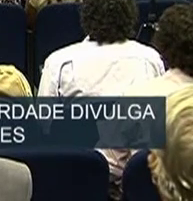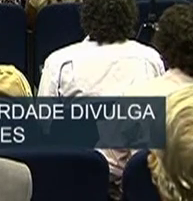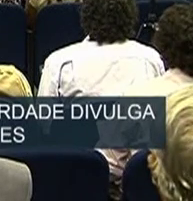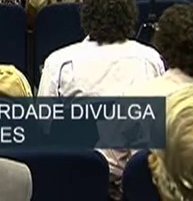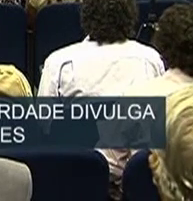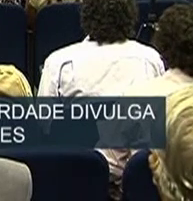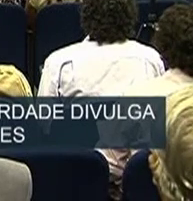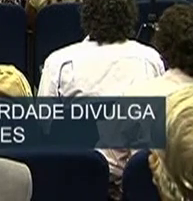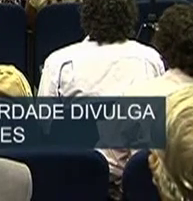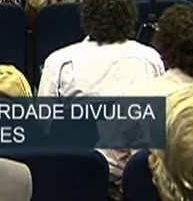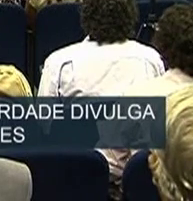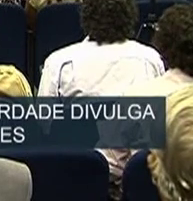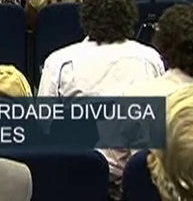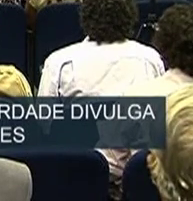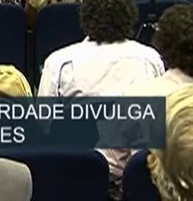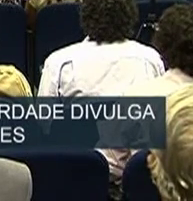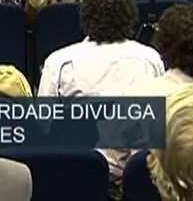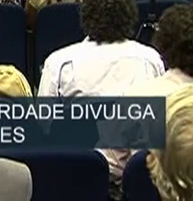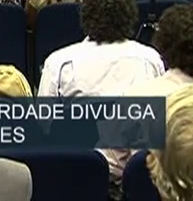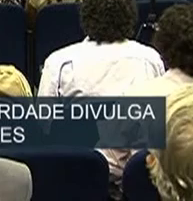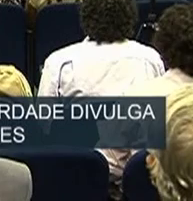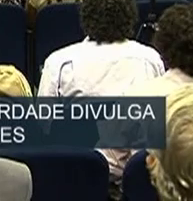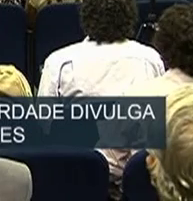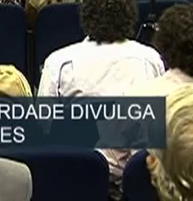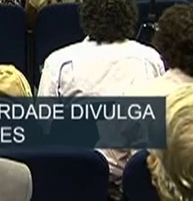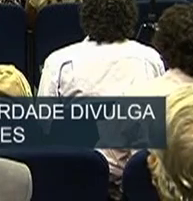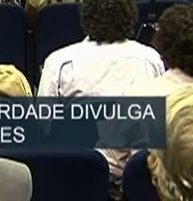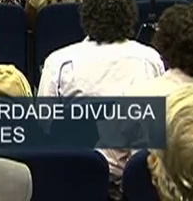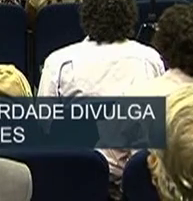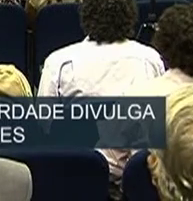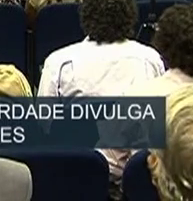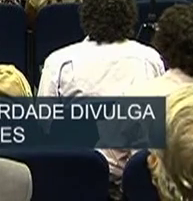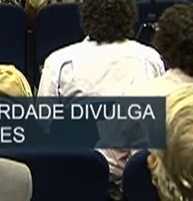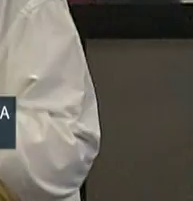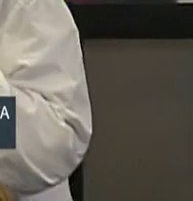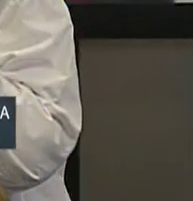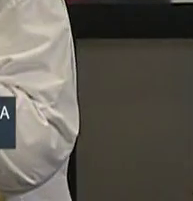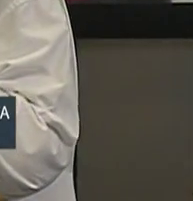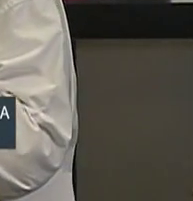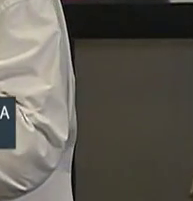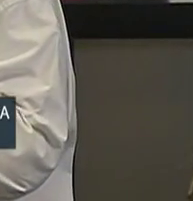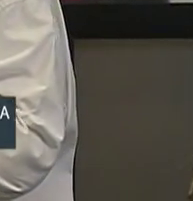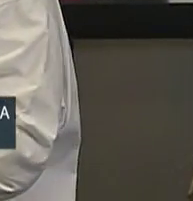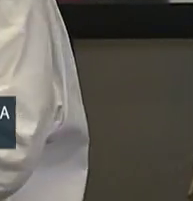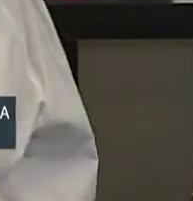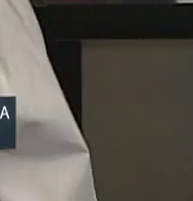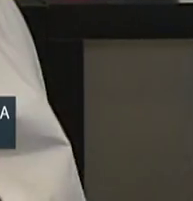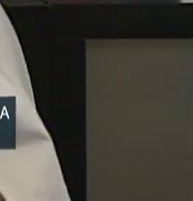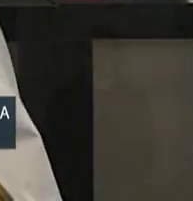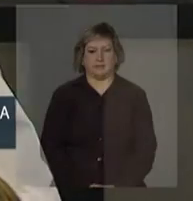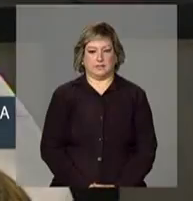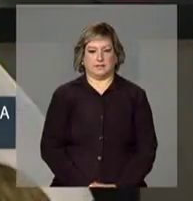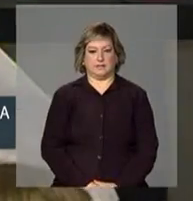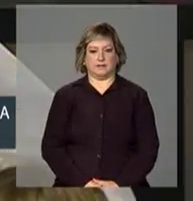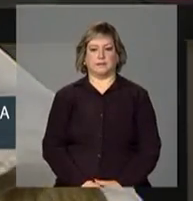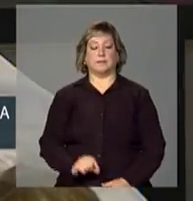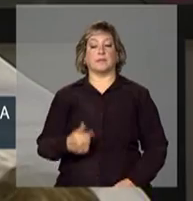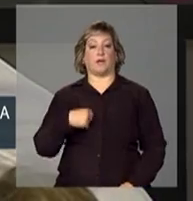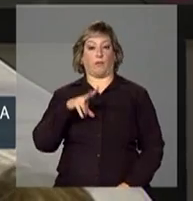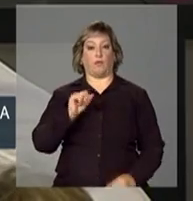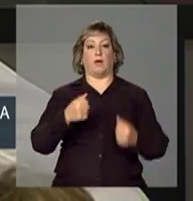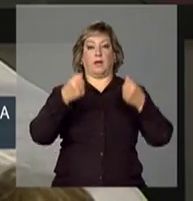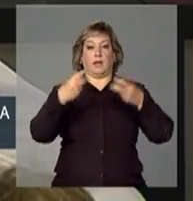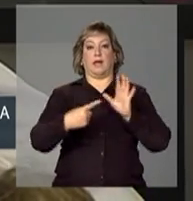Pronto, tá bom, melhorou. Tá bom. Por favor, professora. Bom, então, eu vou apresentar os resultados de